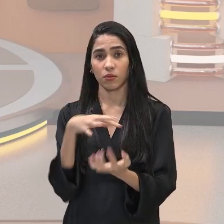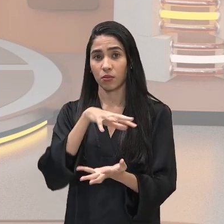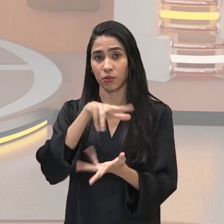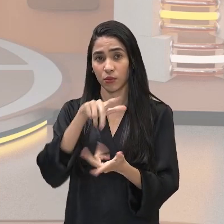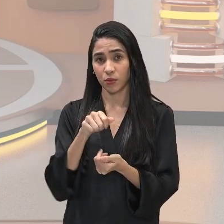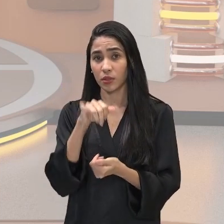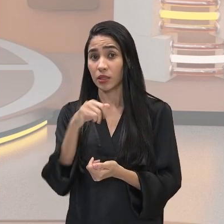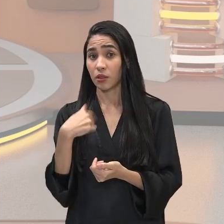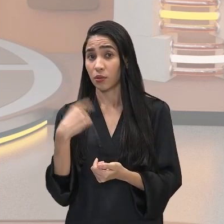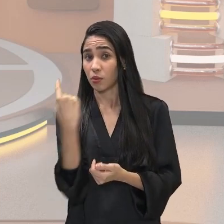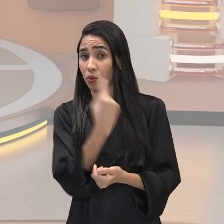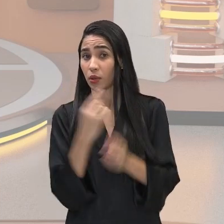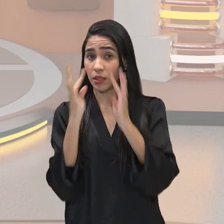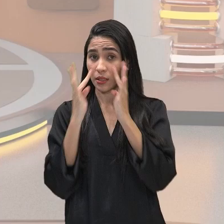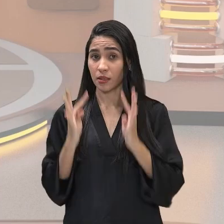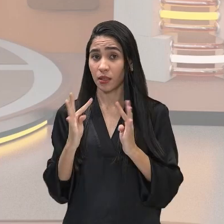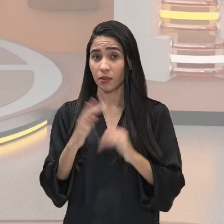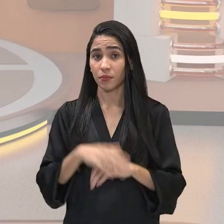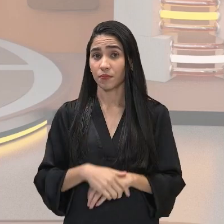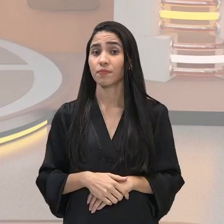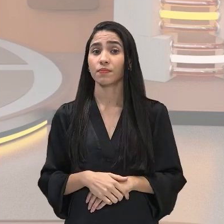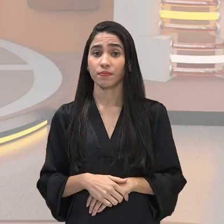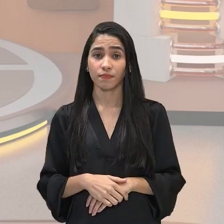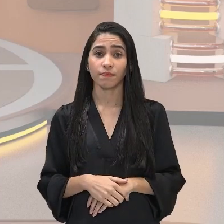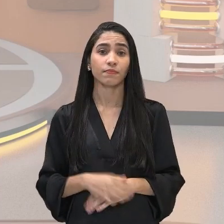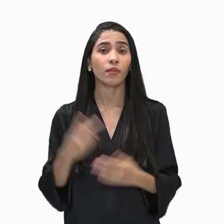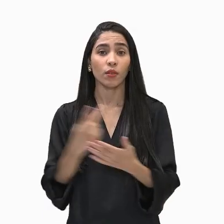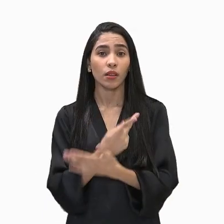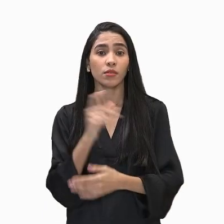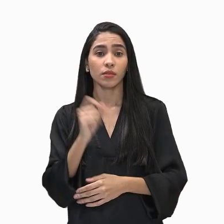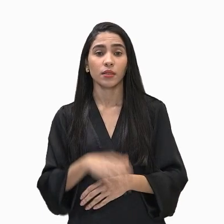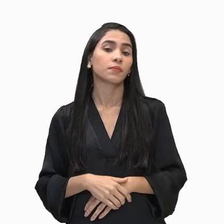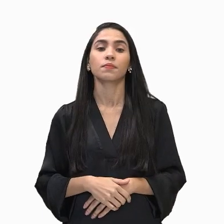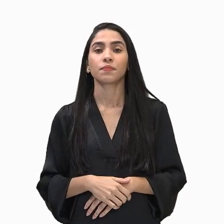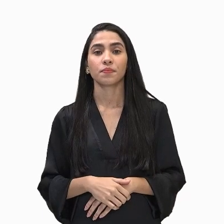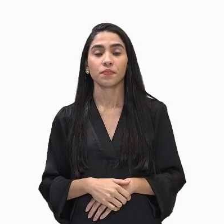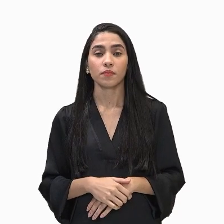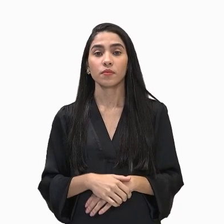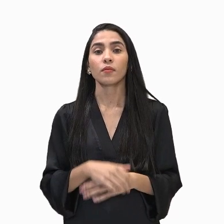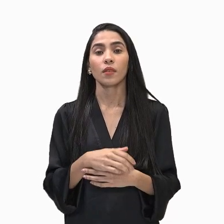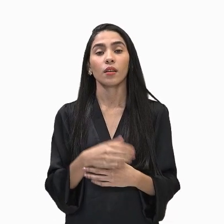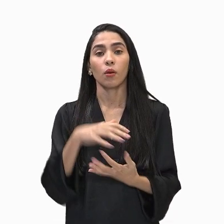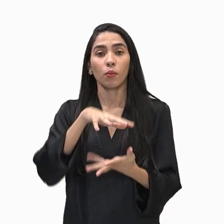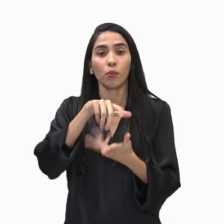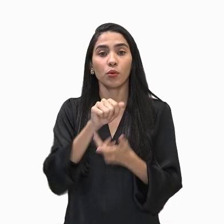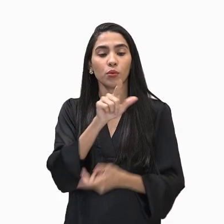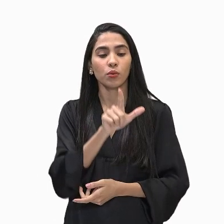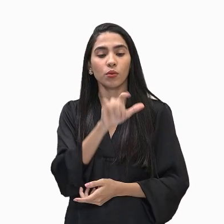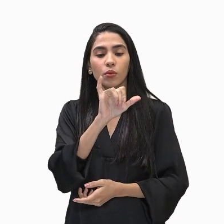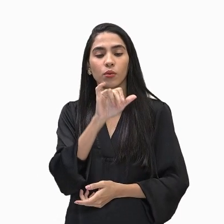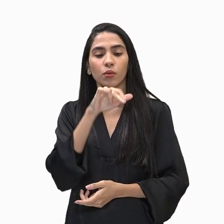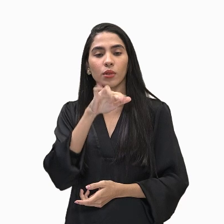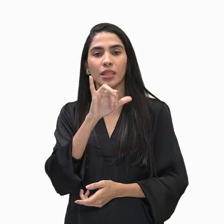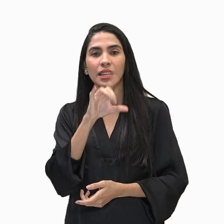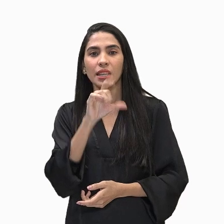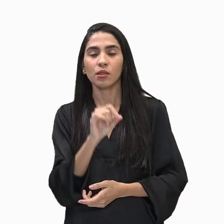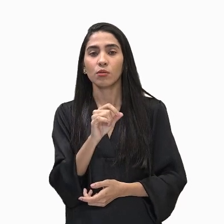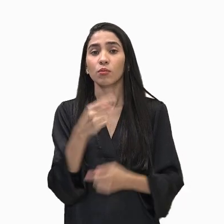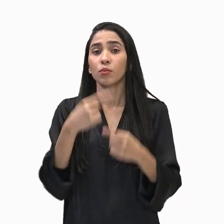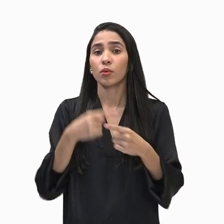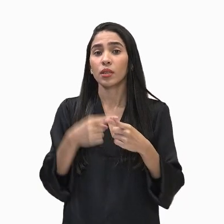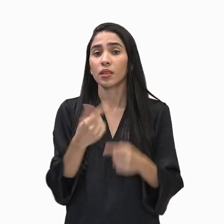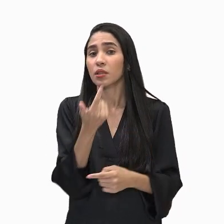se nós prestarmos atenção nisso daí. Olha só, o que acontece? O nosso mundo é líquido, porque não há mais